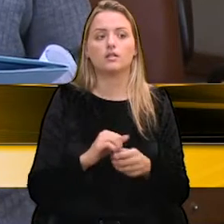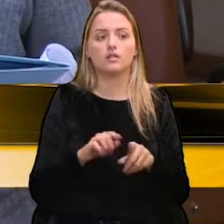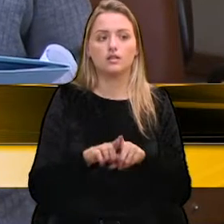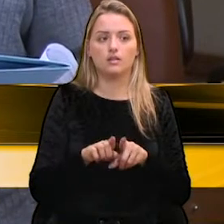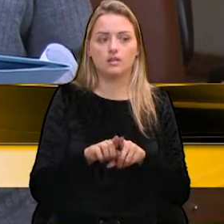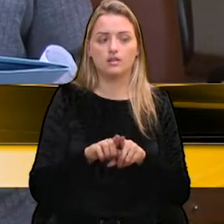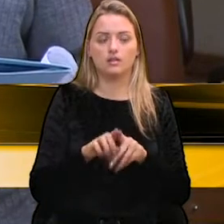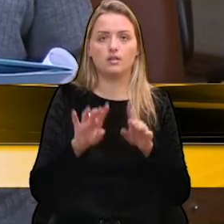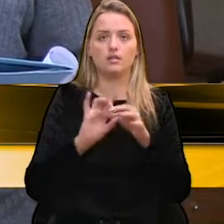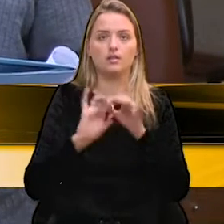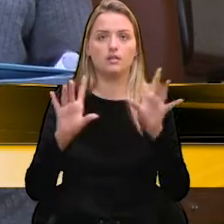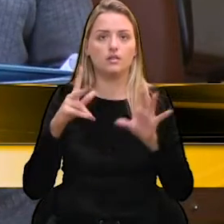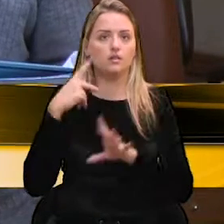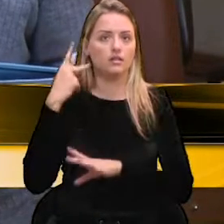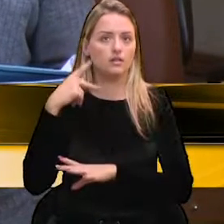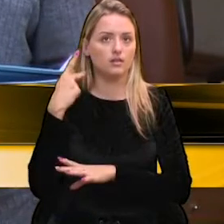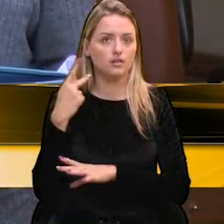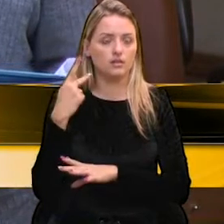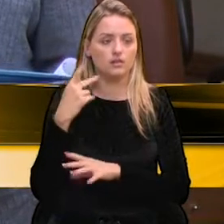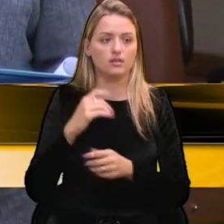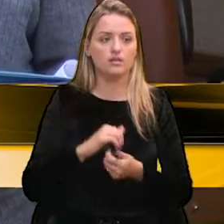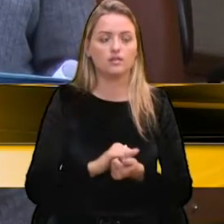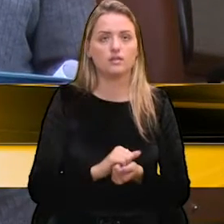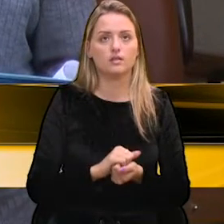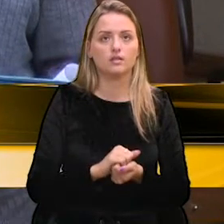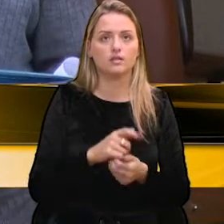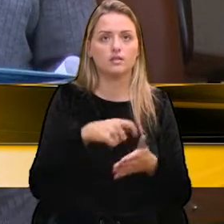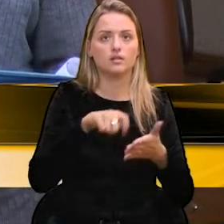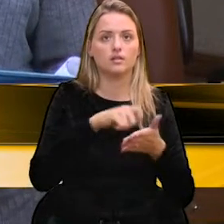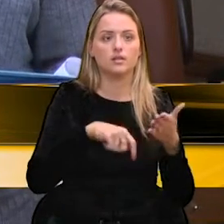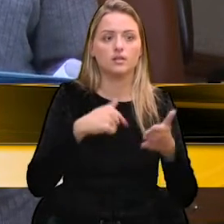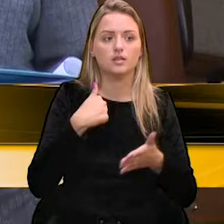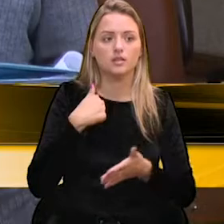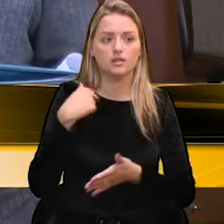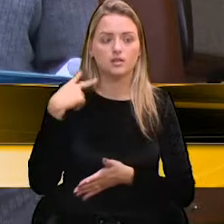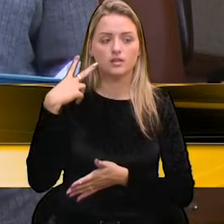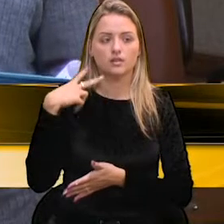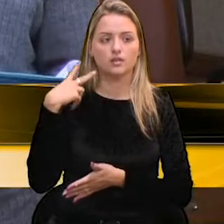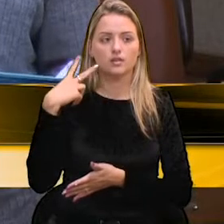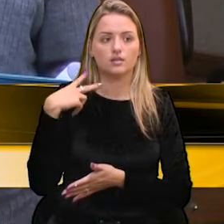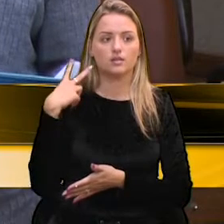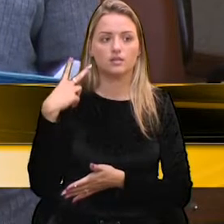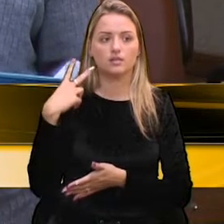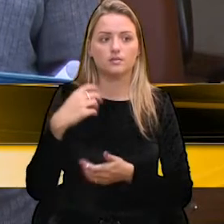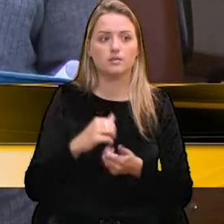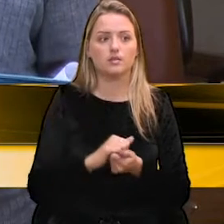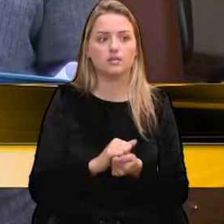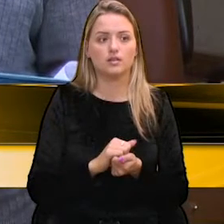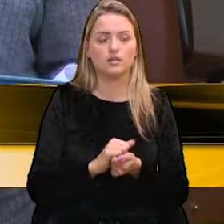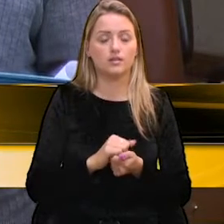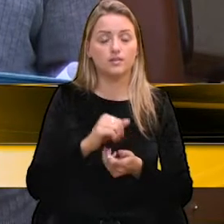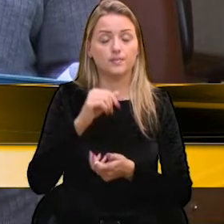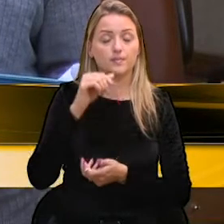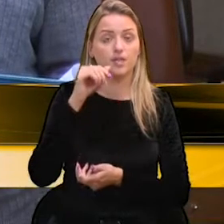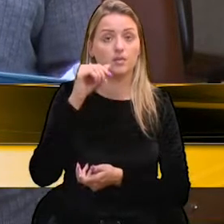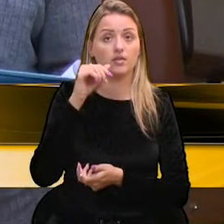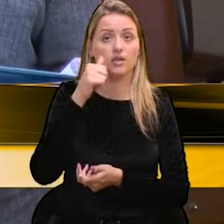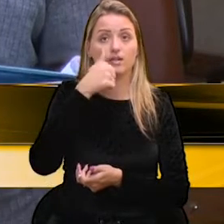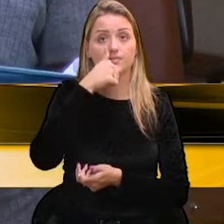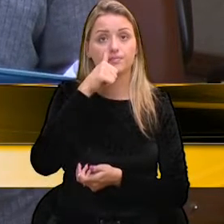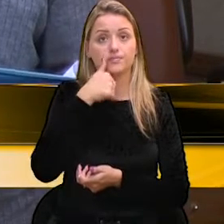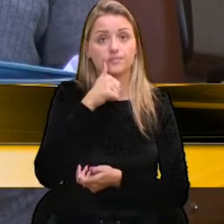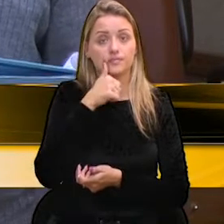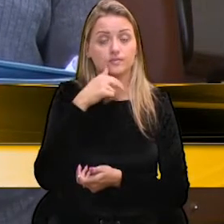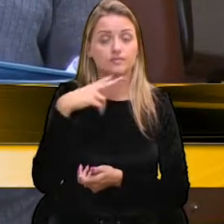da emancipação política. Assina esse vereador, a vereadora Paula Iores como relatora,